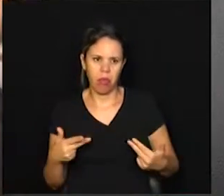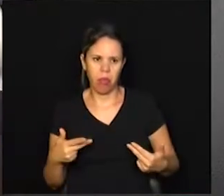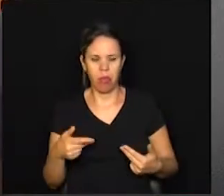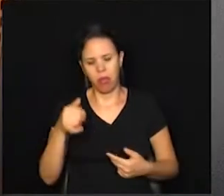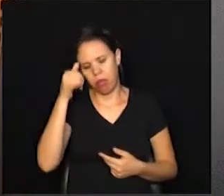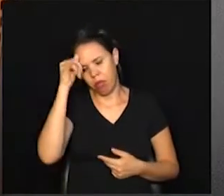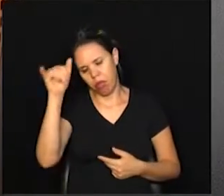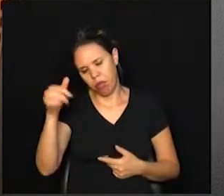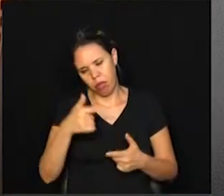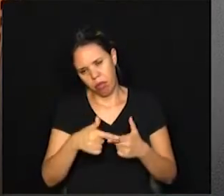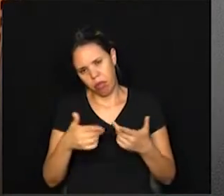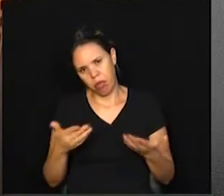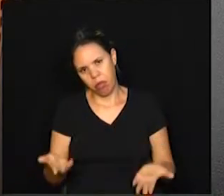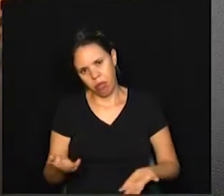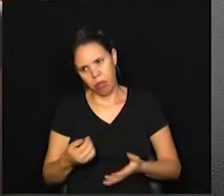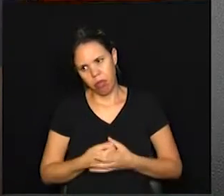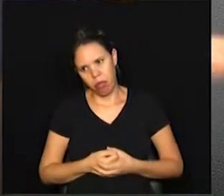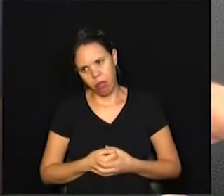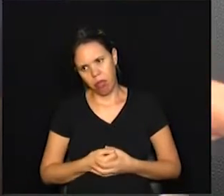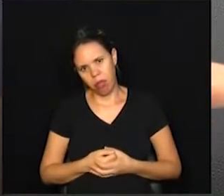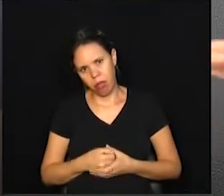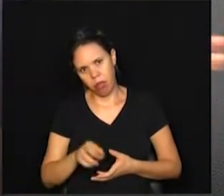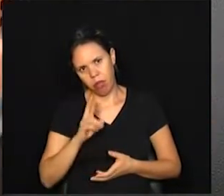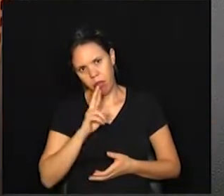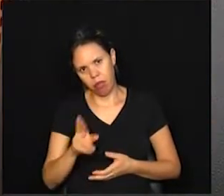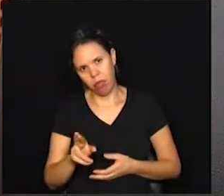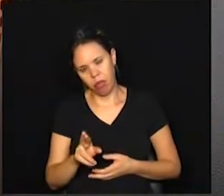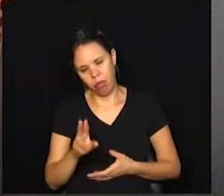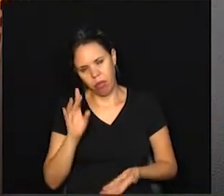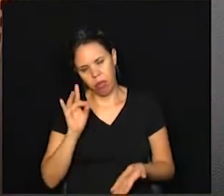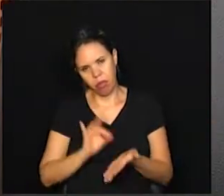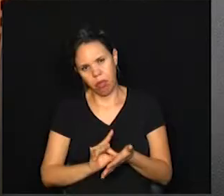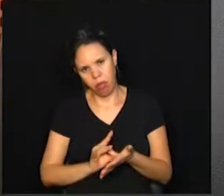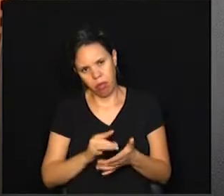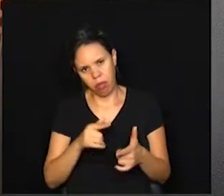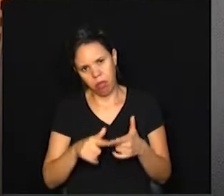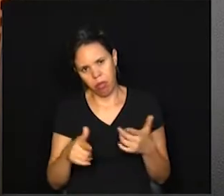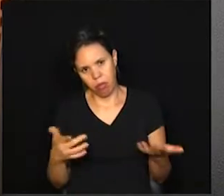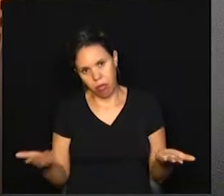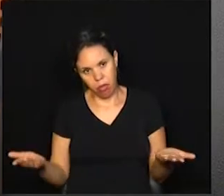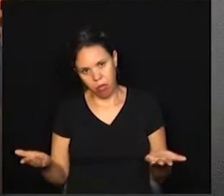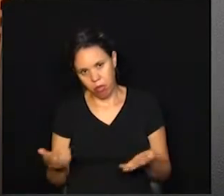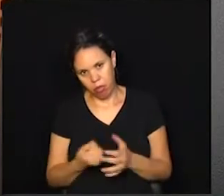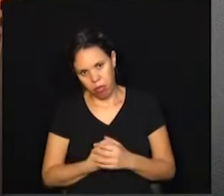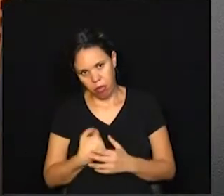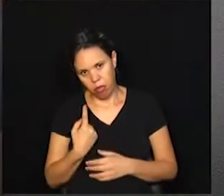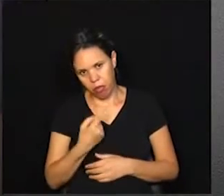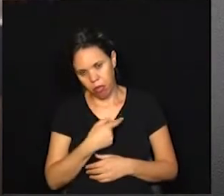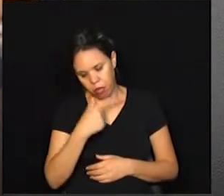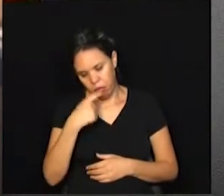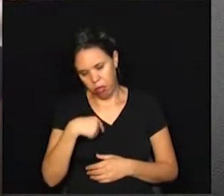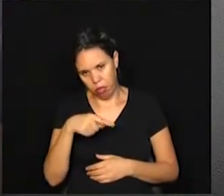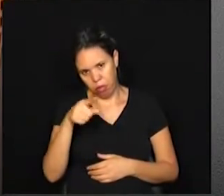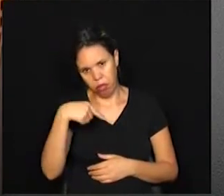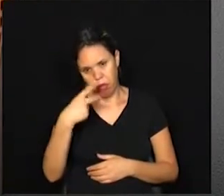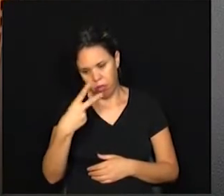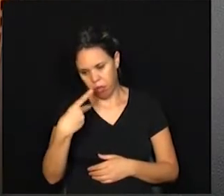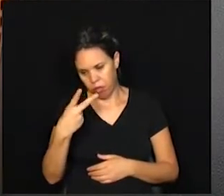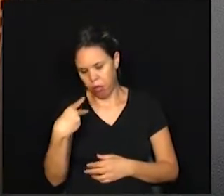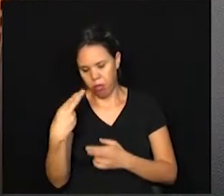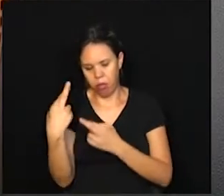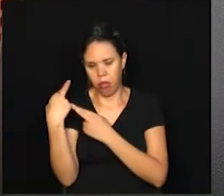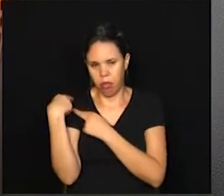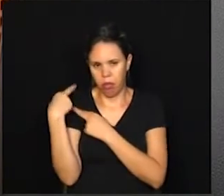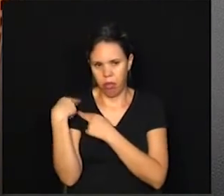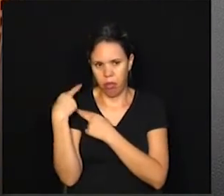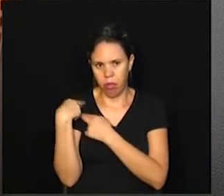coibição para dar uma resposta efetiva a essa situação. Então, caberá você, a